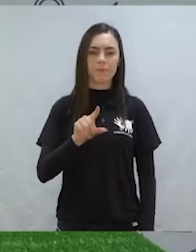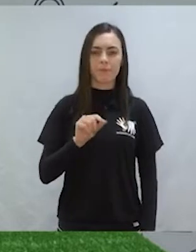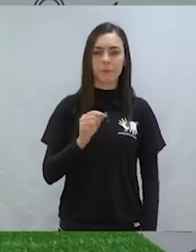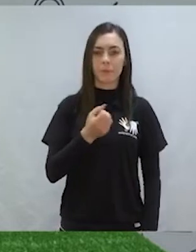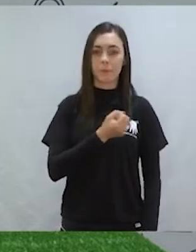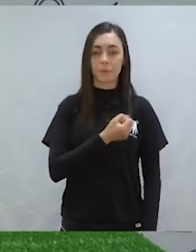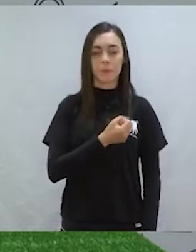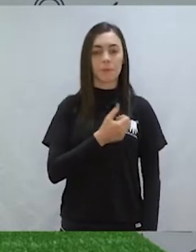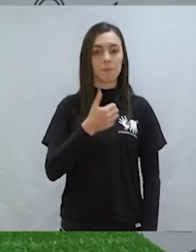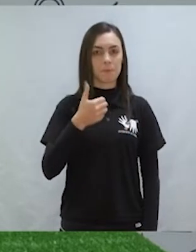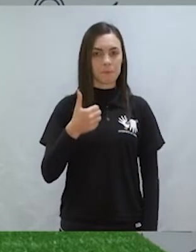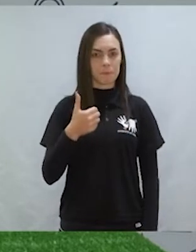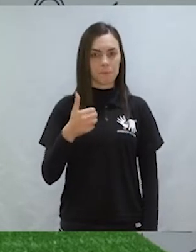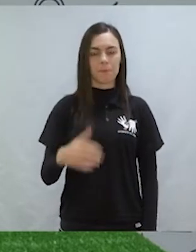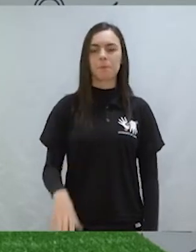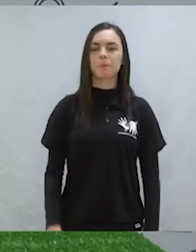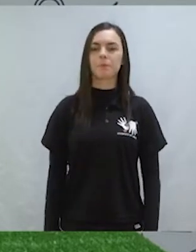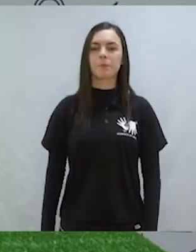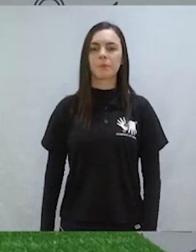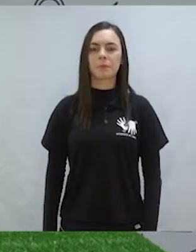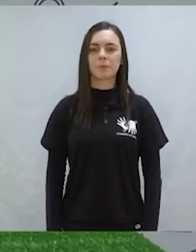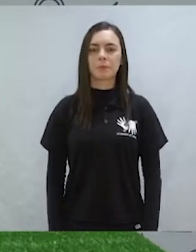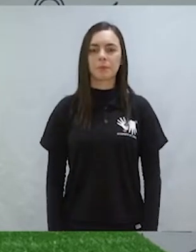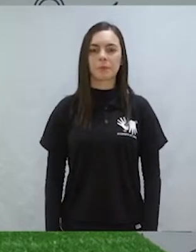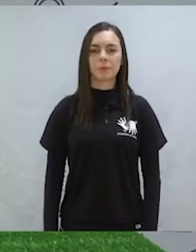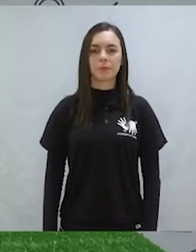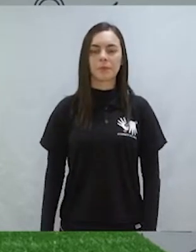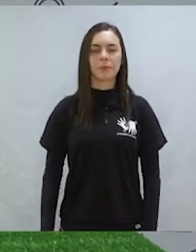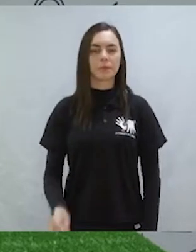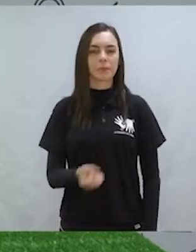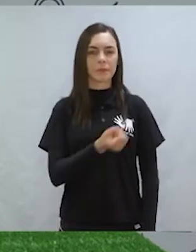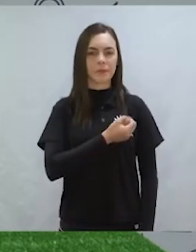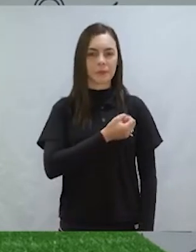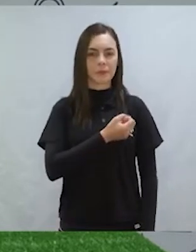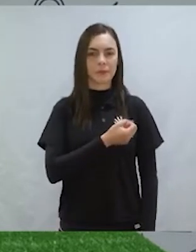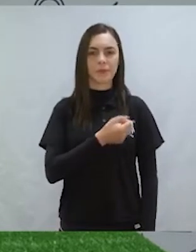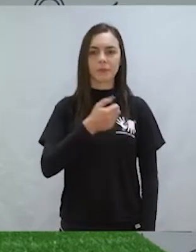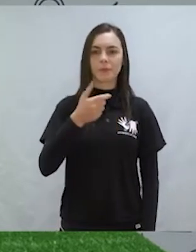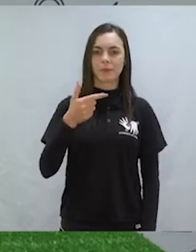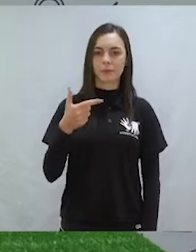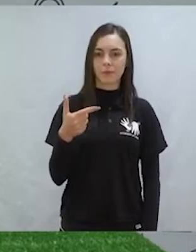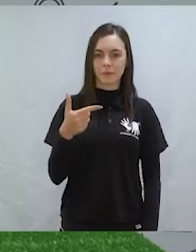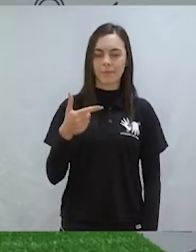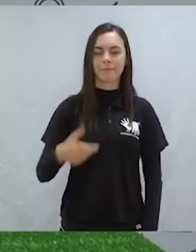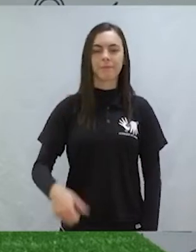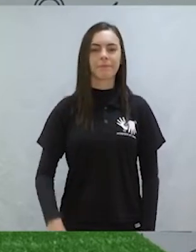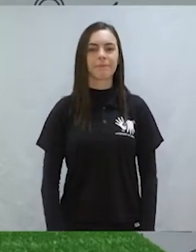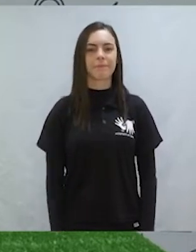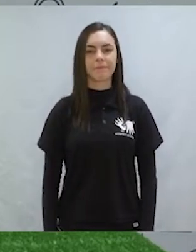número 1. Olha lá. Está pedindo para nós pegarmos o número